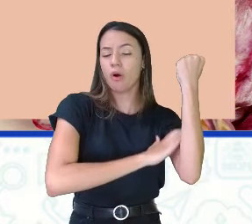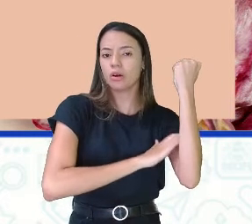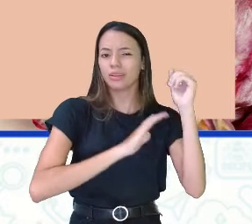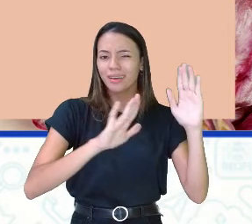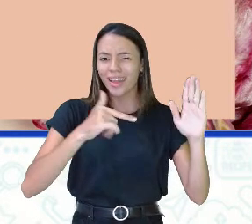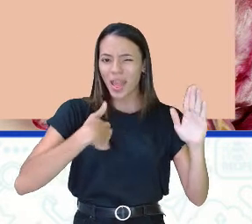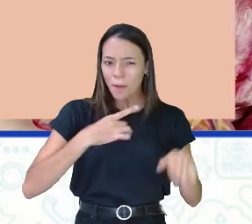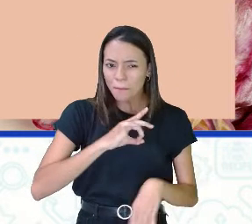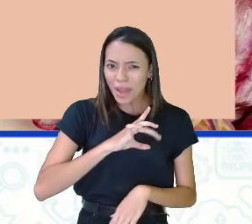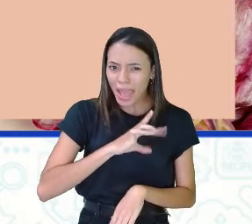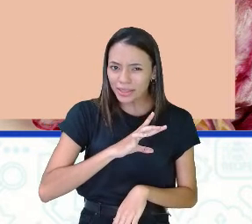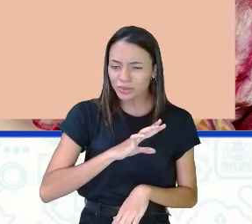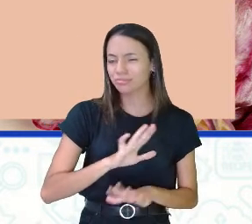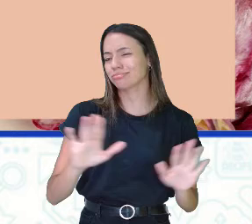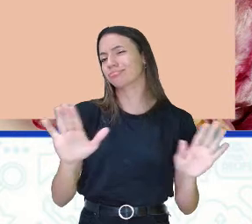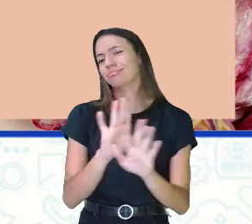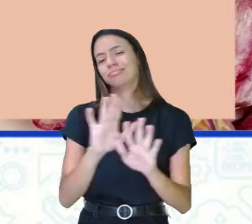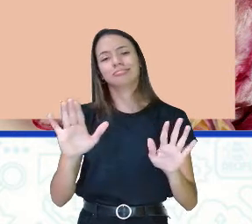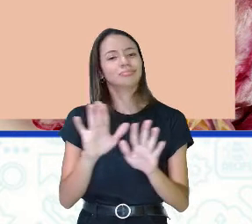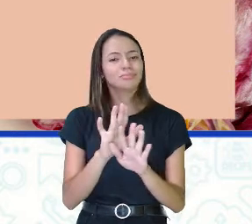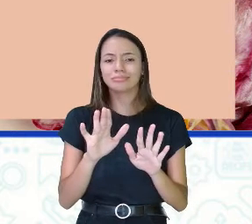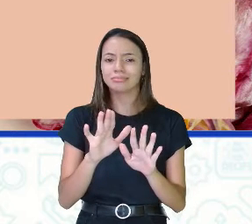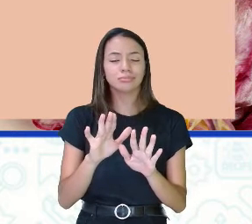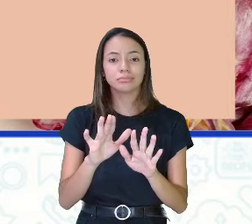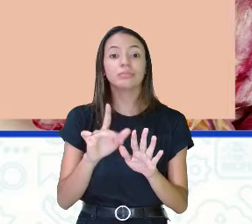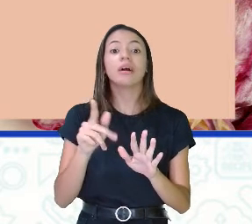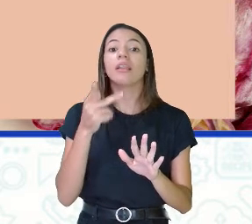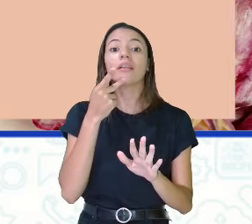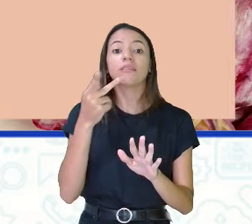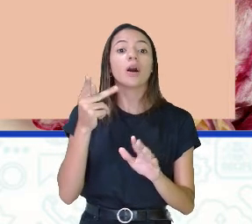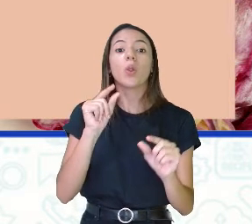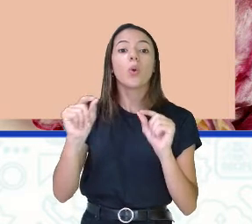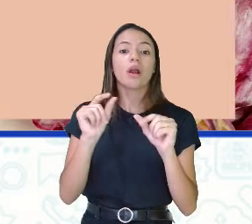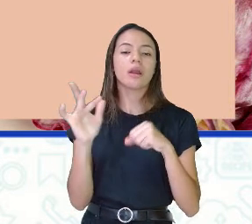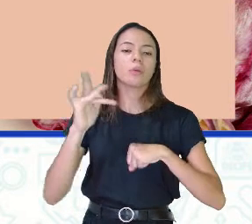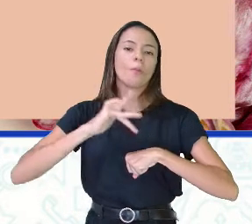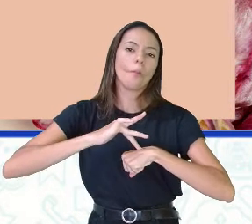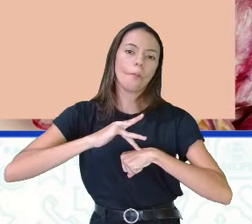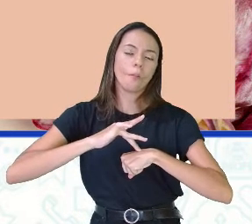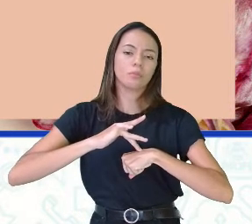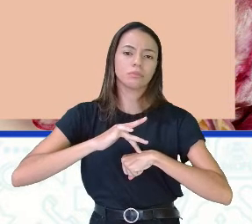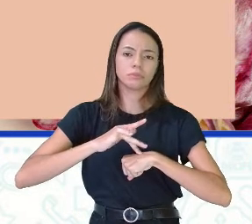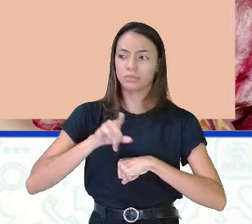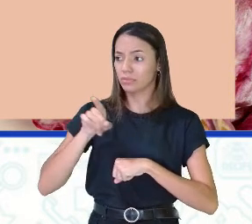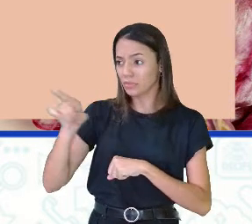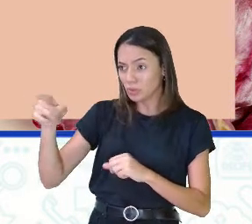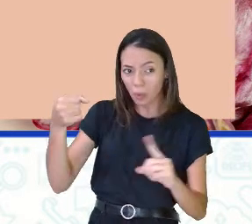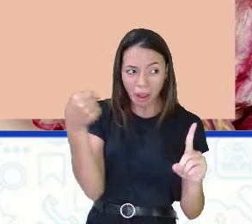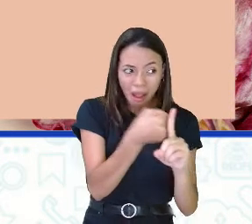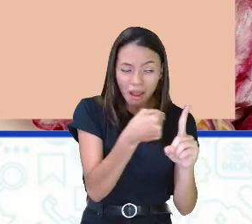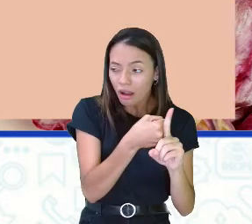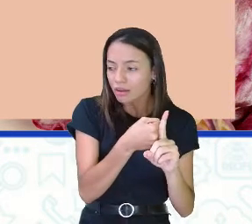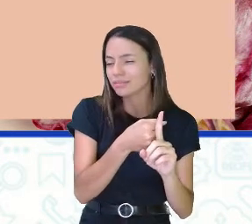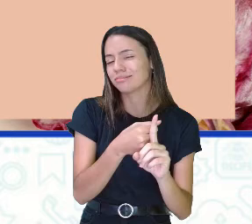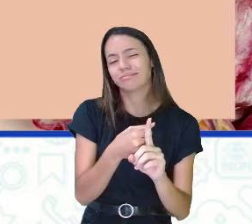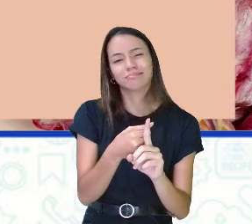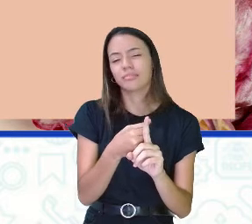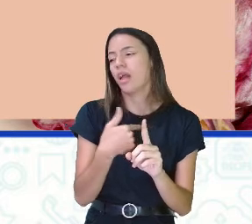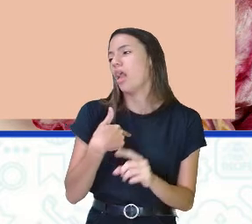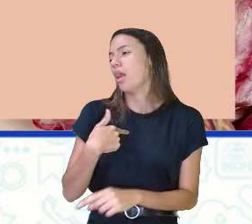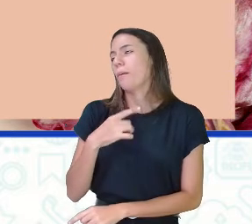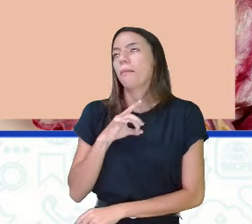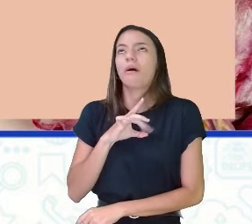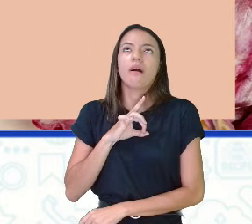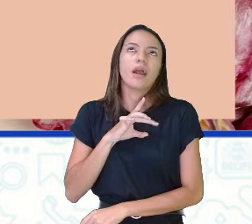ter medo. Porque ele crê que não precisa ter medo, ele é irônico, dizendo que está morrendo de medo. Então, ele pode dizer,